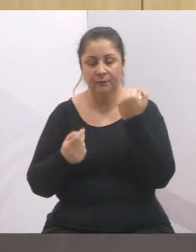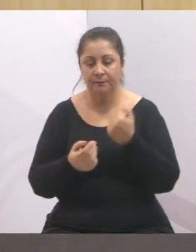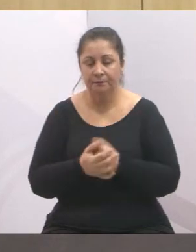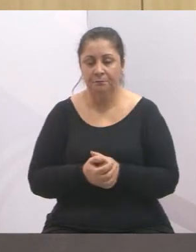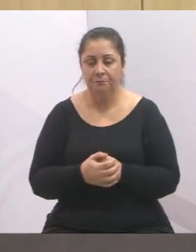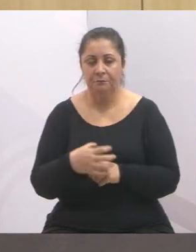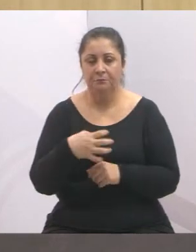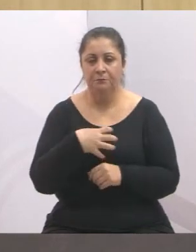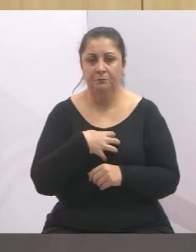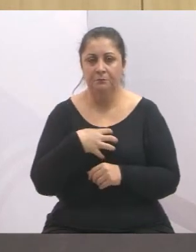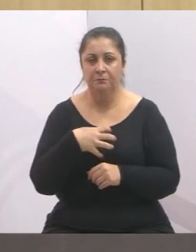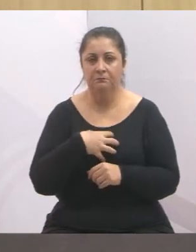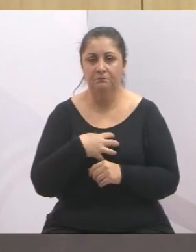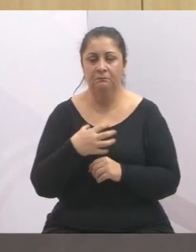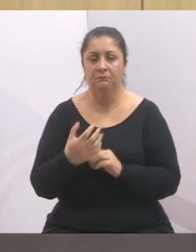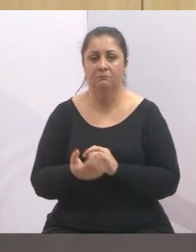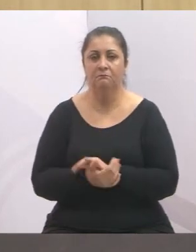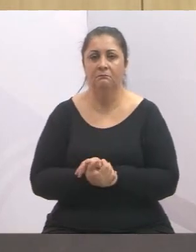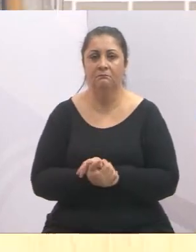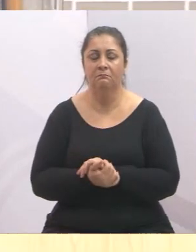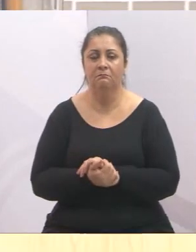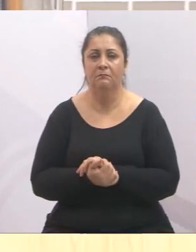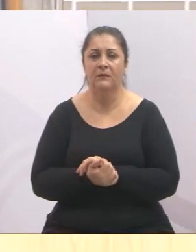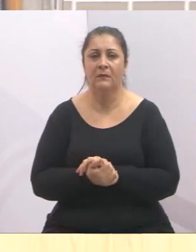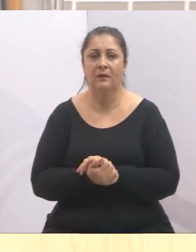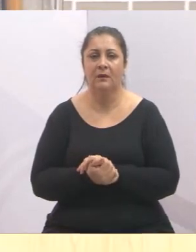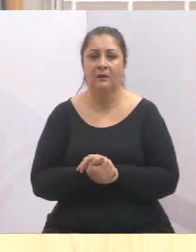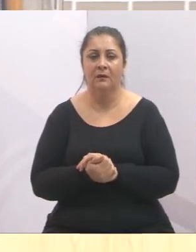Votos de pesar de Harold